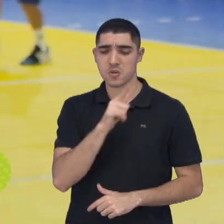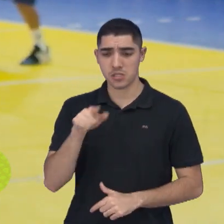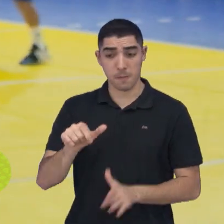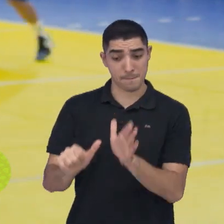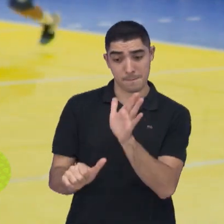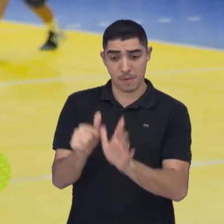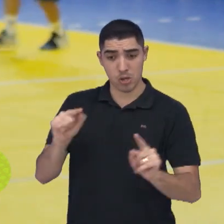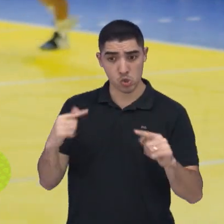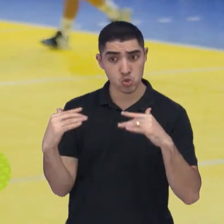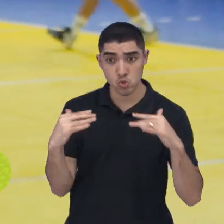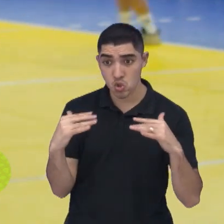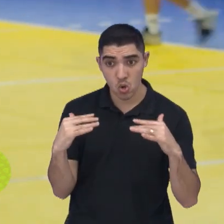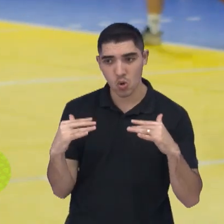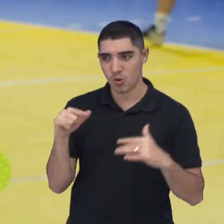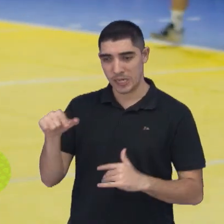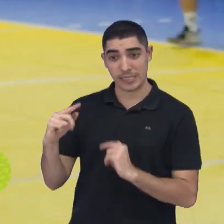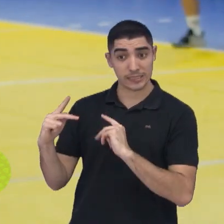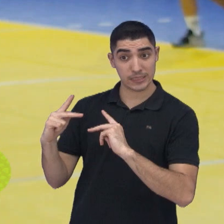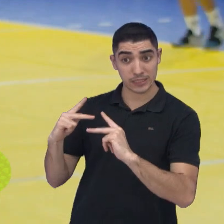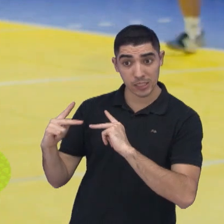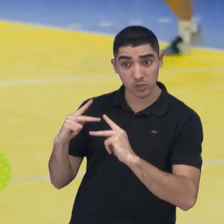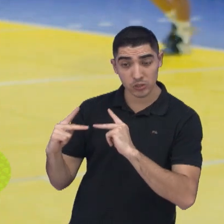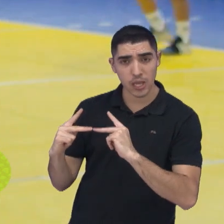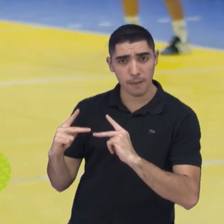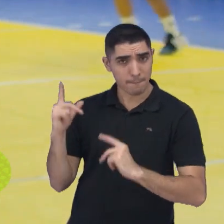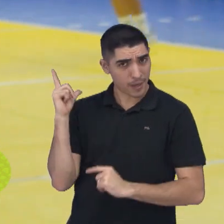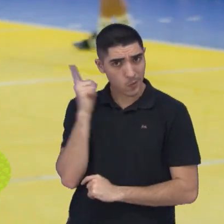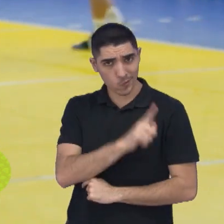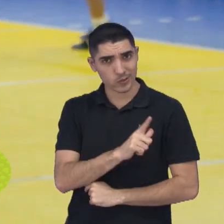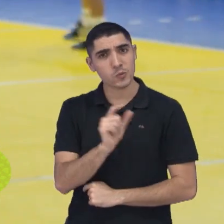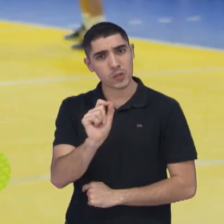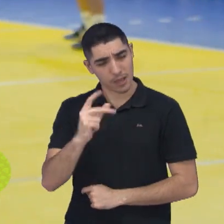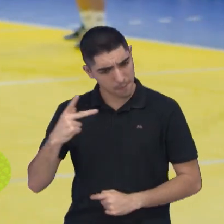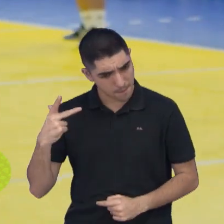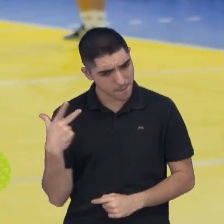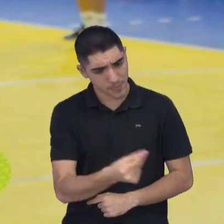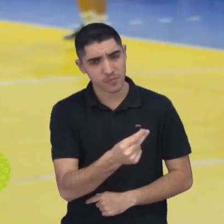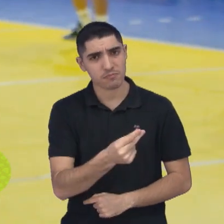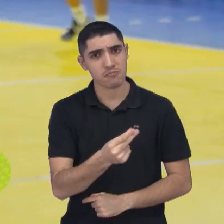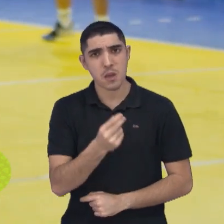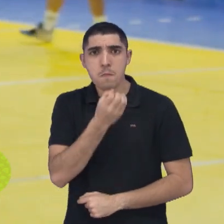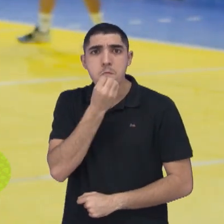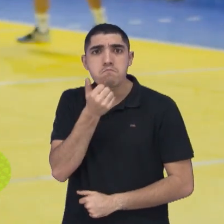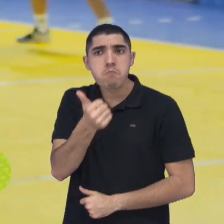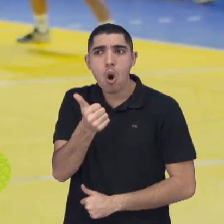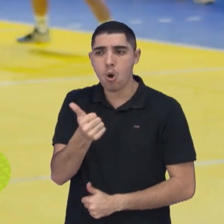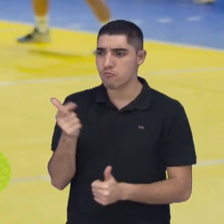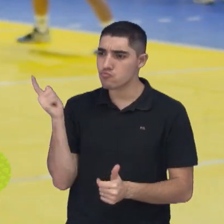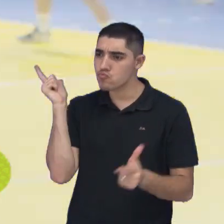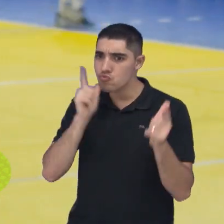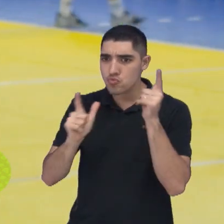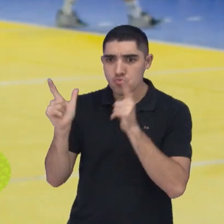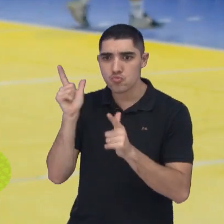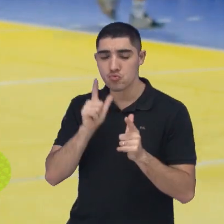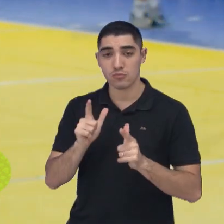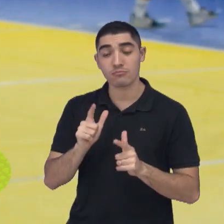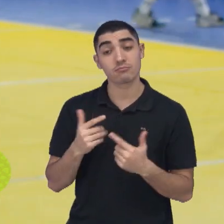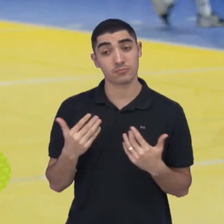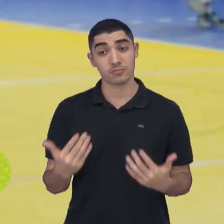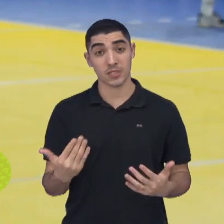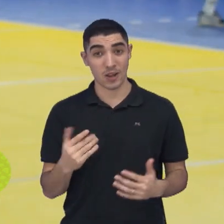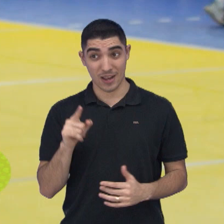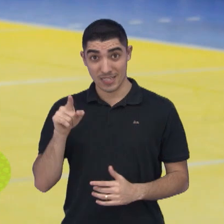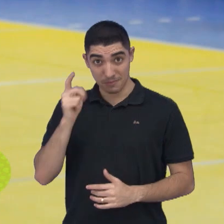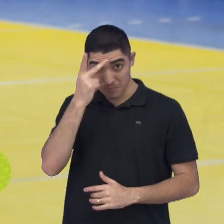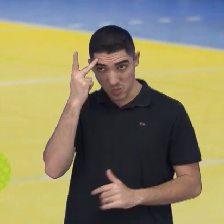estreia lá com o time é que seja um bom jogo acima de tudo né que tenha boa qualidade que seja um grande espetáculo vê aquele aquele